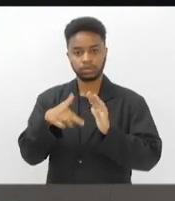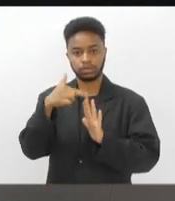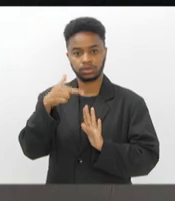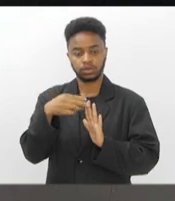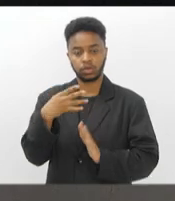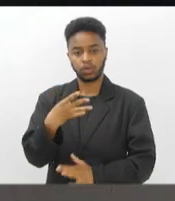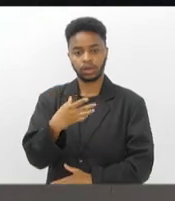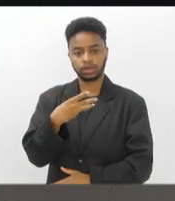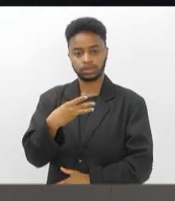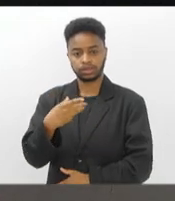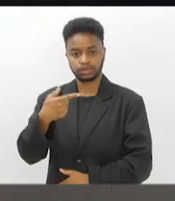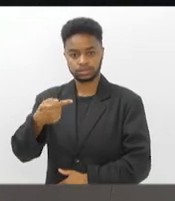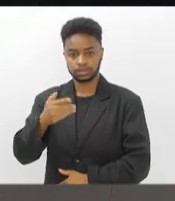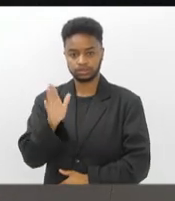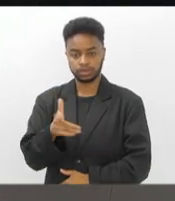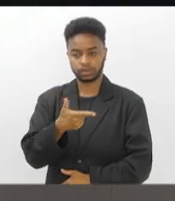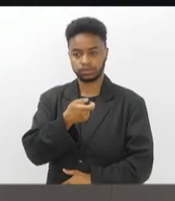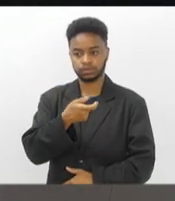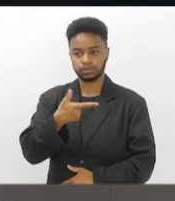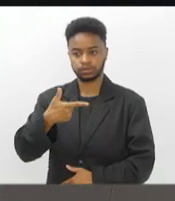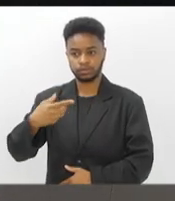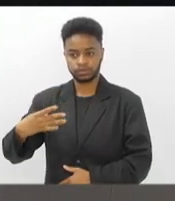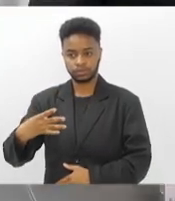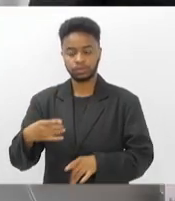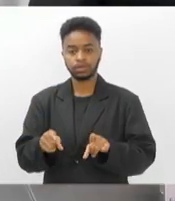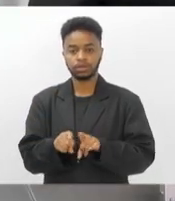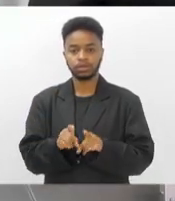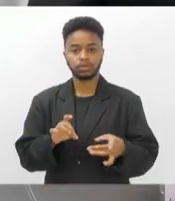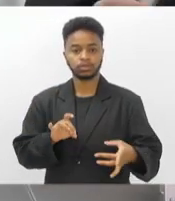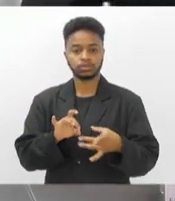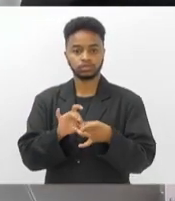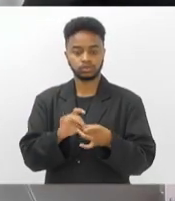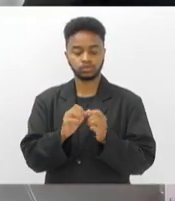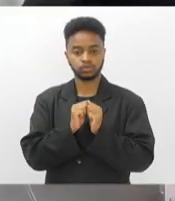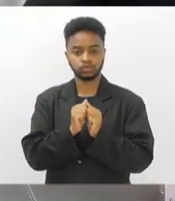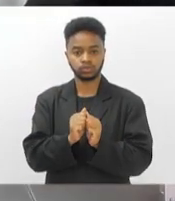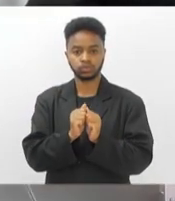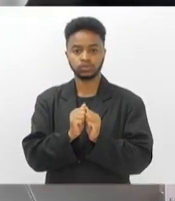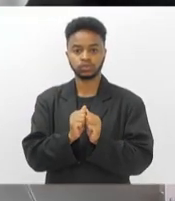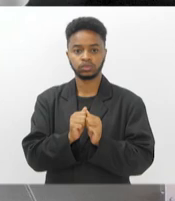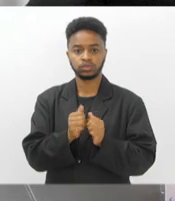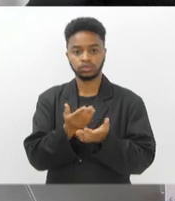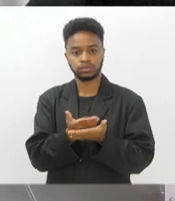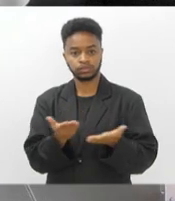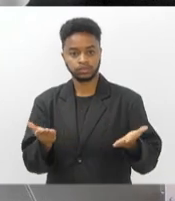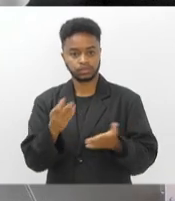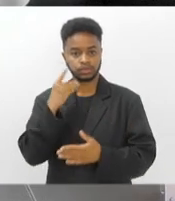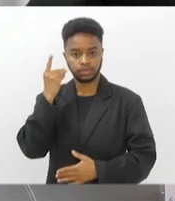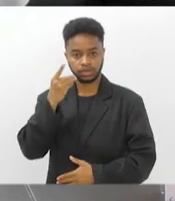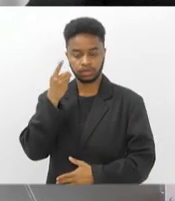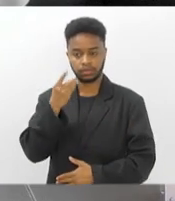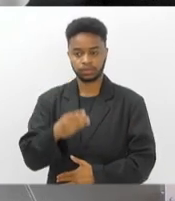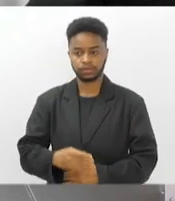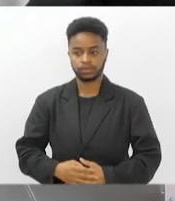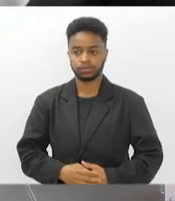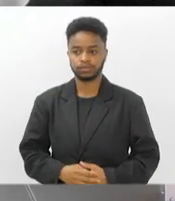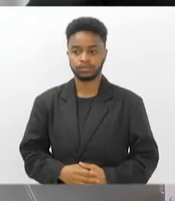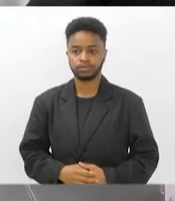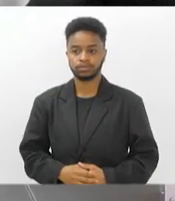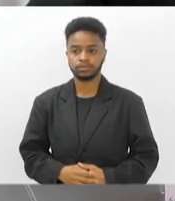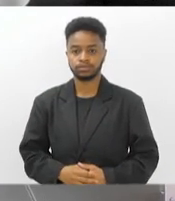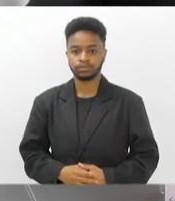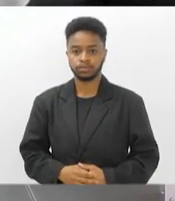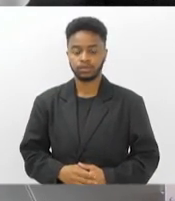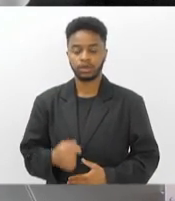437 2024 e contando com a presença dos nossos queridos deputados e deputadas dou